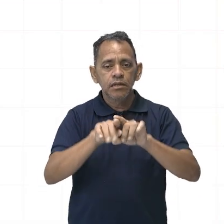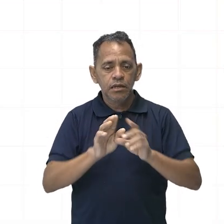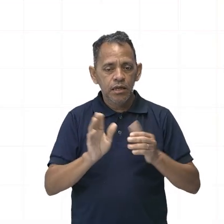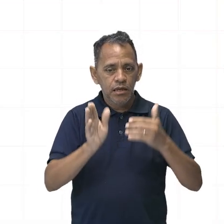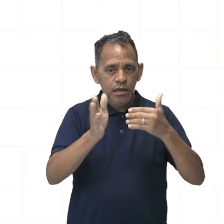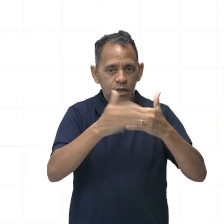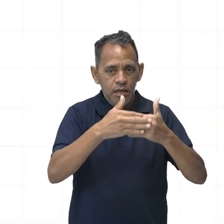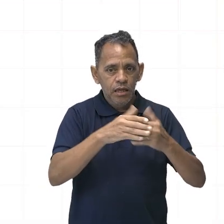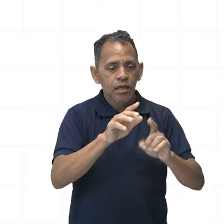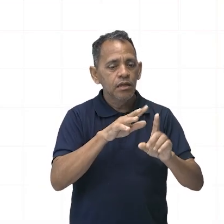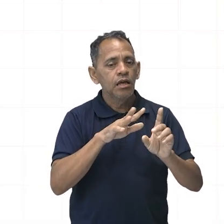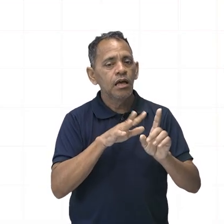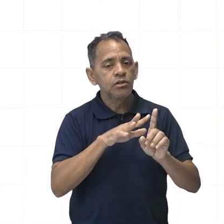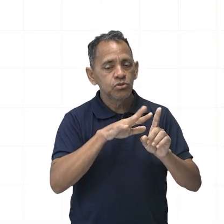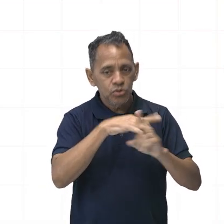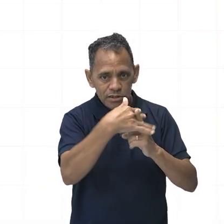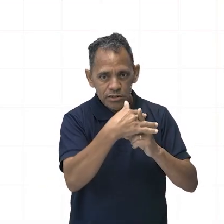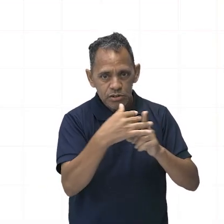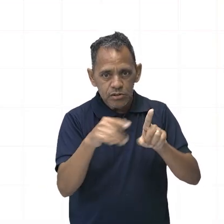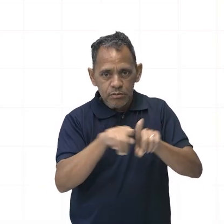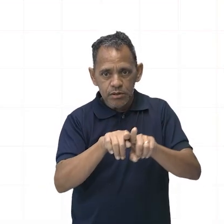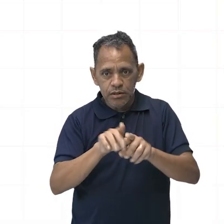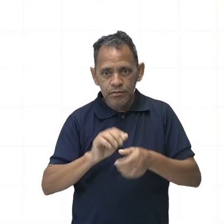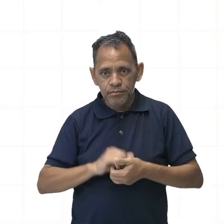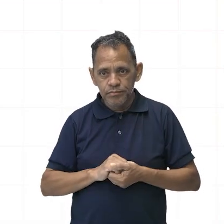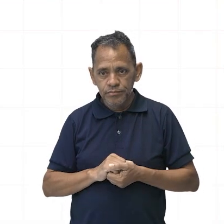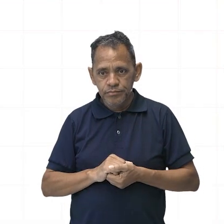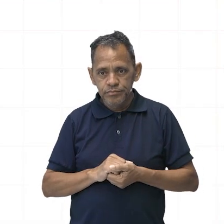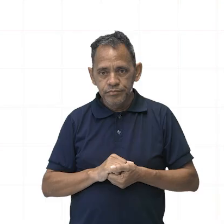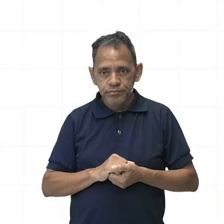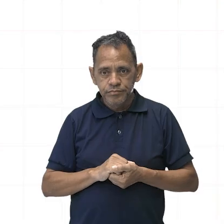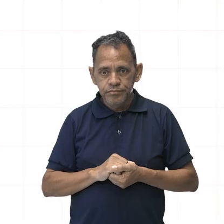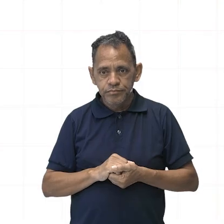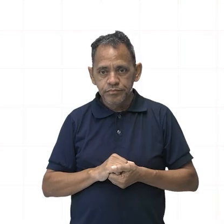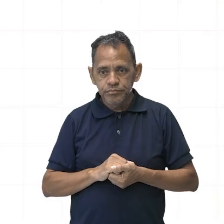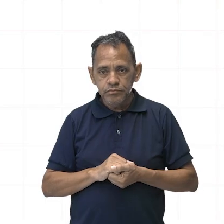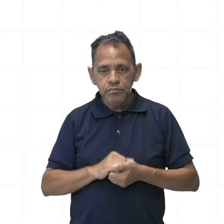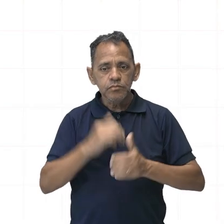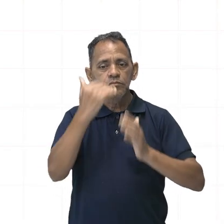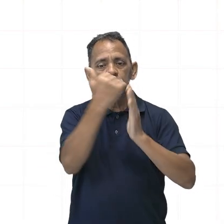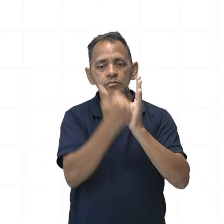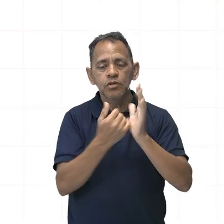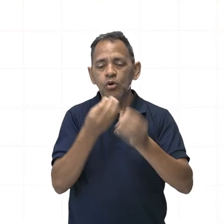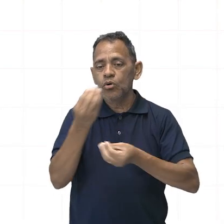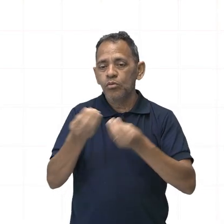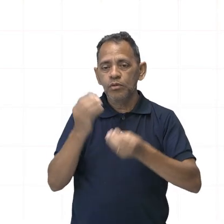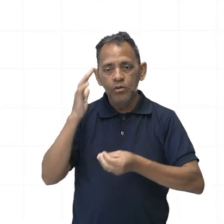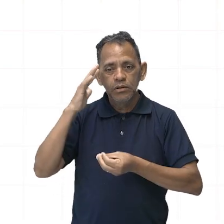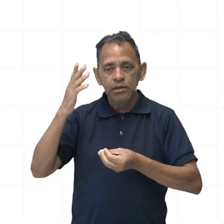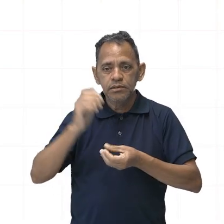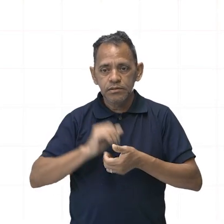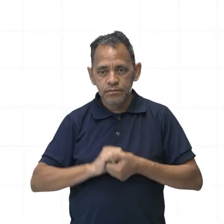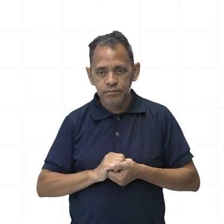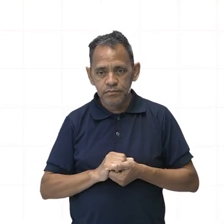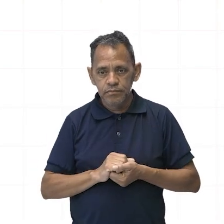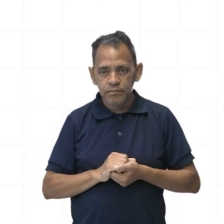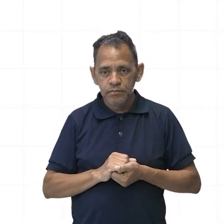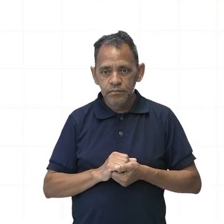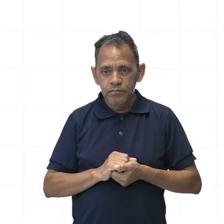essas classes sociais no capitalismo, tá bom? Agora, como é que ocorre o quê?